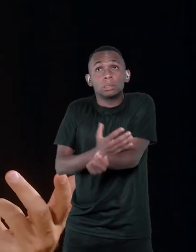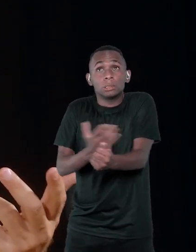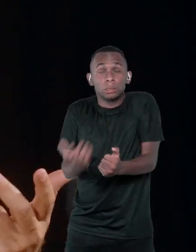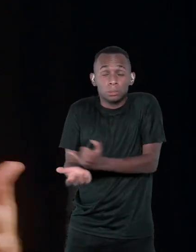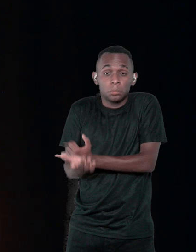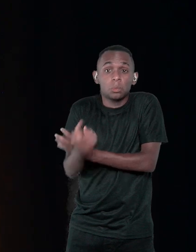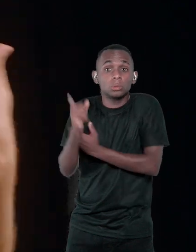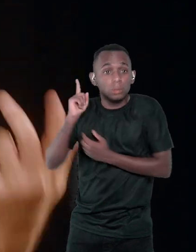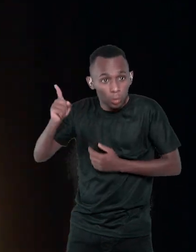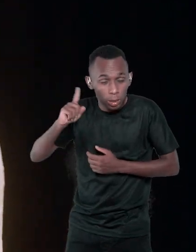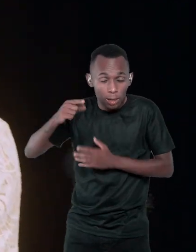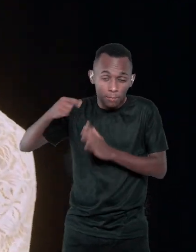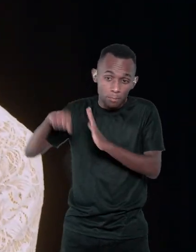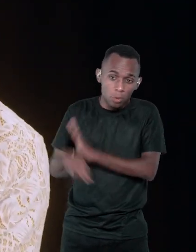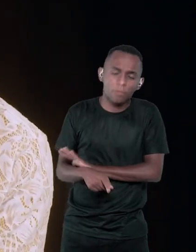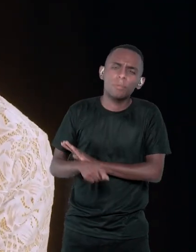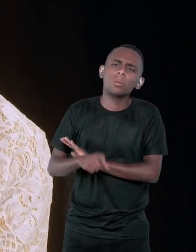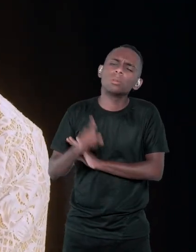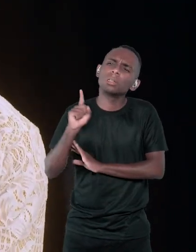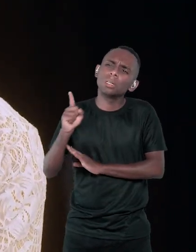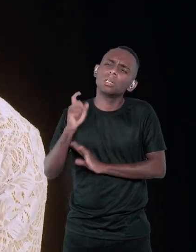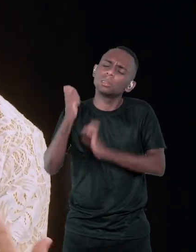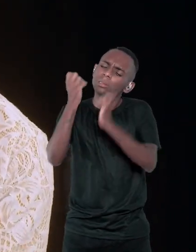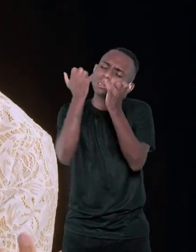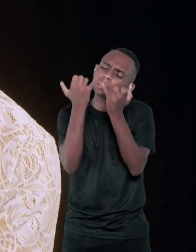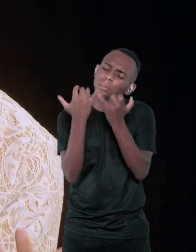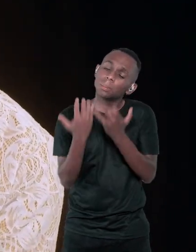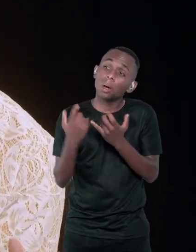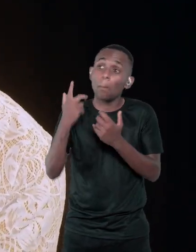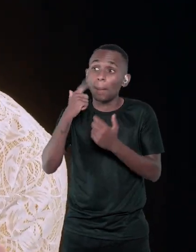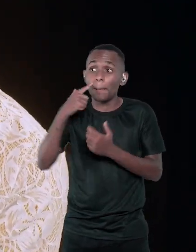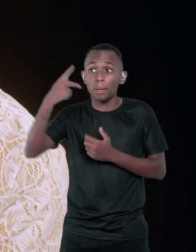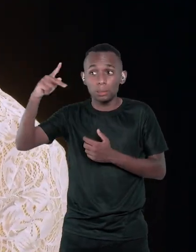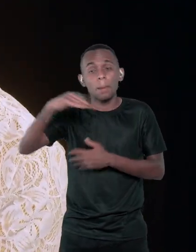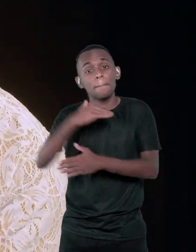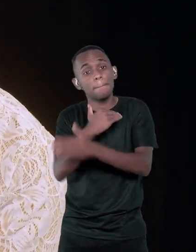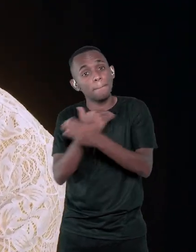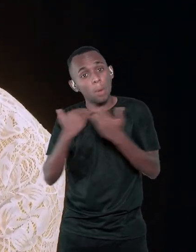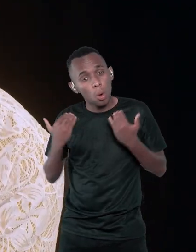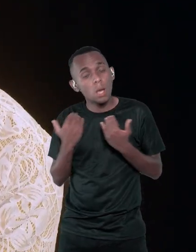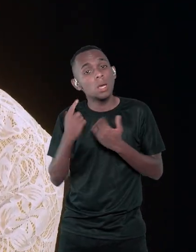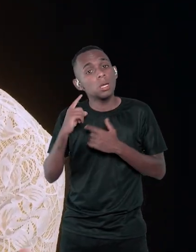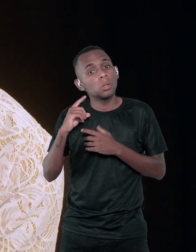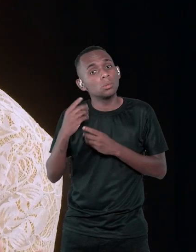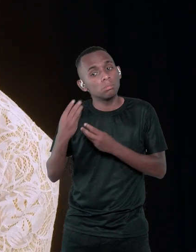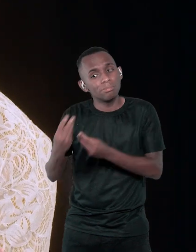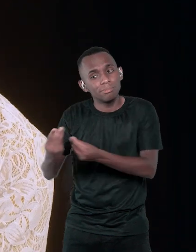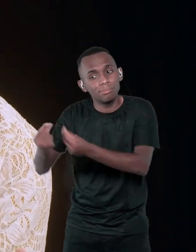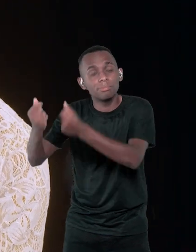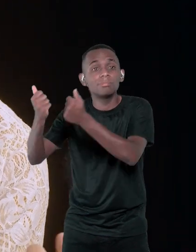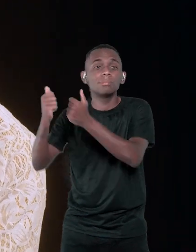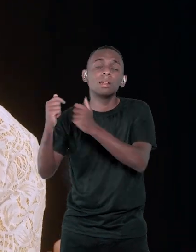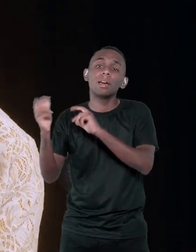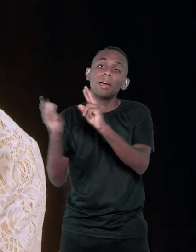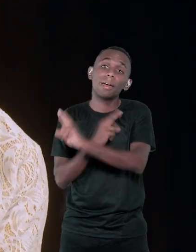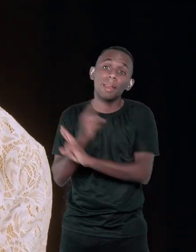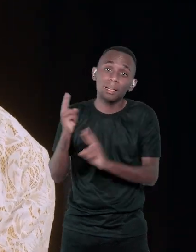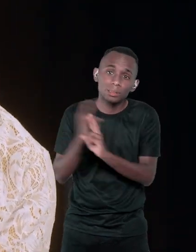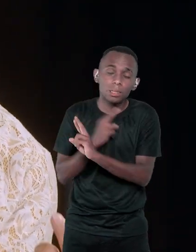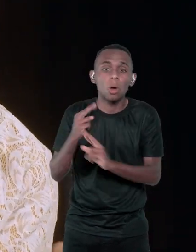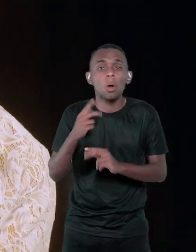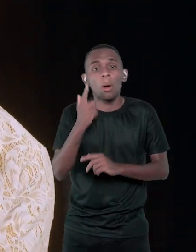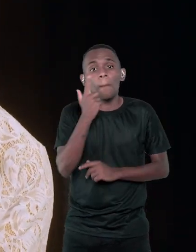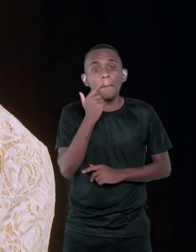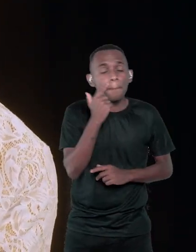morrendo nos Estados Unidos, e ele fez, para mim, a descrição mais linda e a questão mais maravilhosa da relação entre pais e